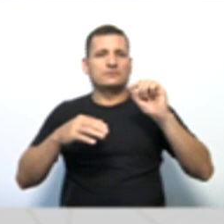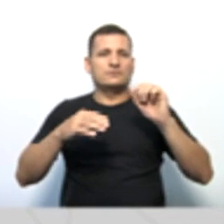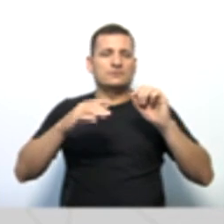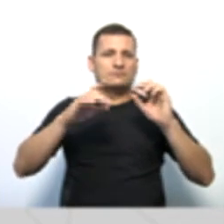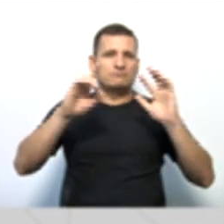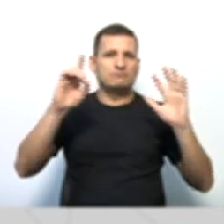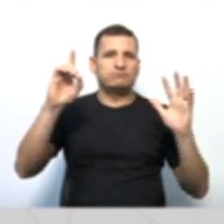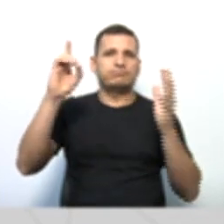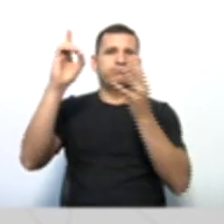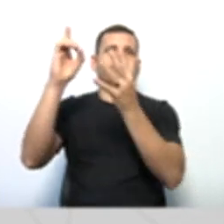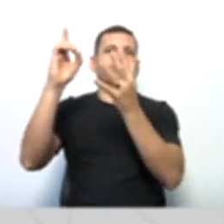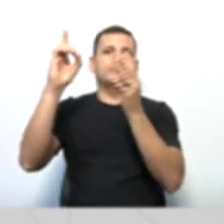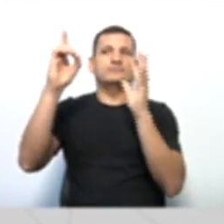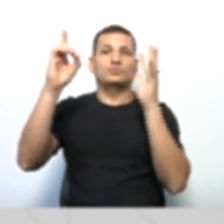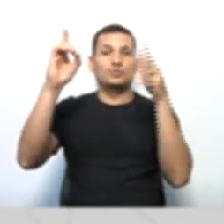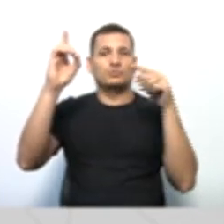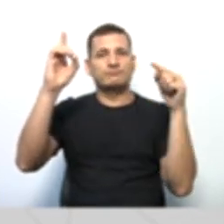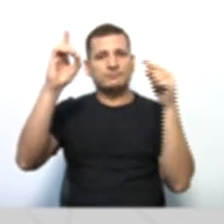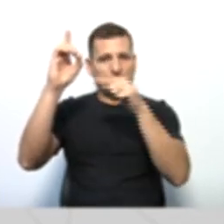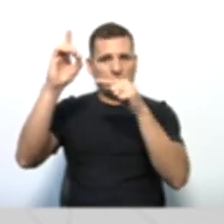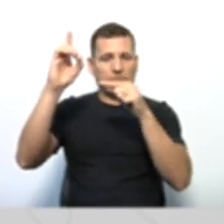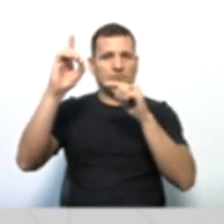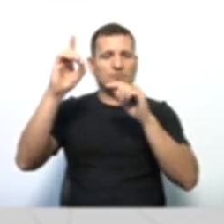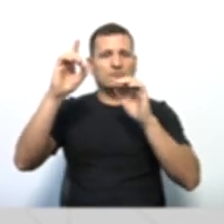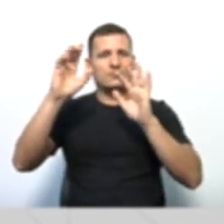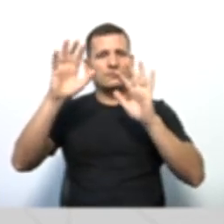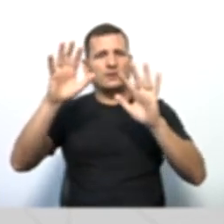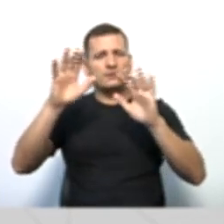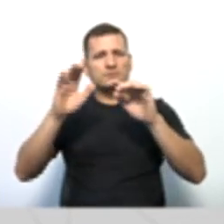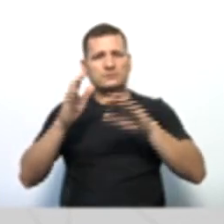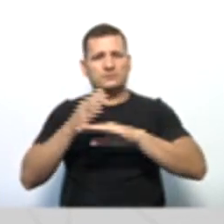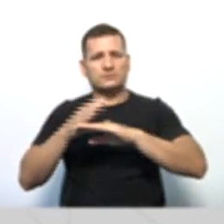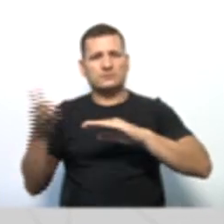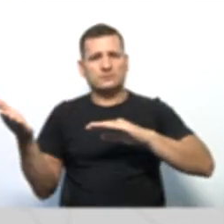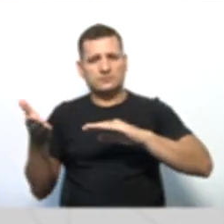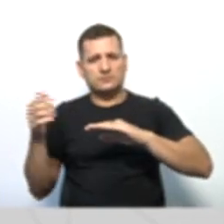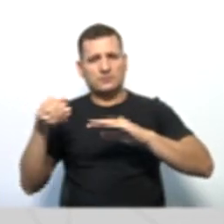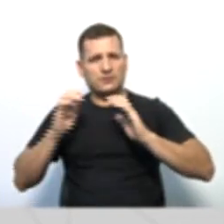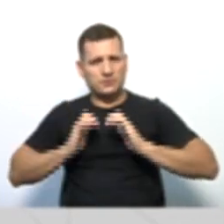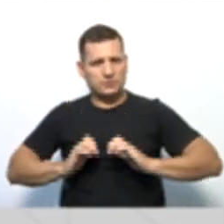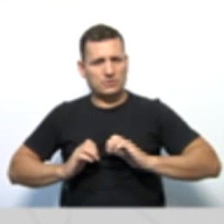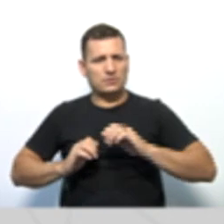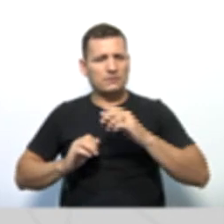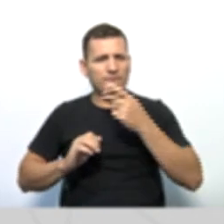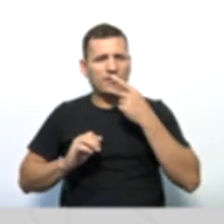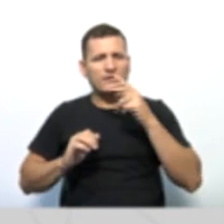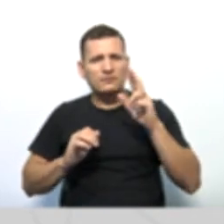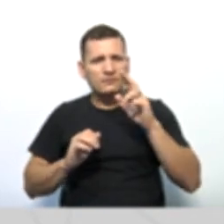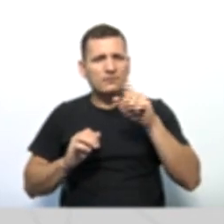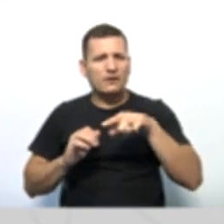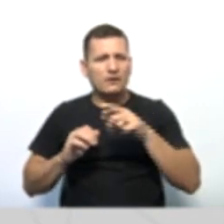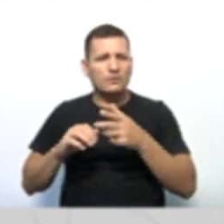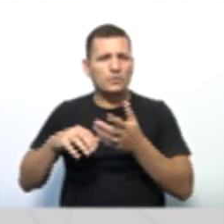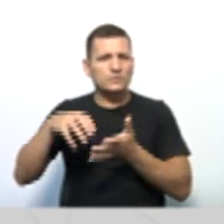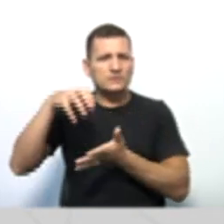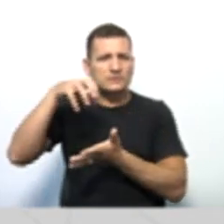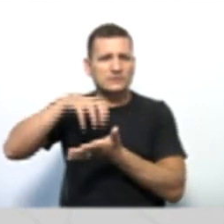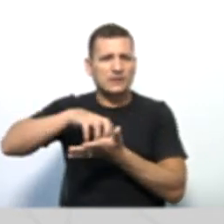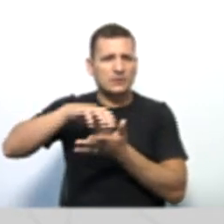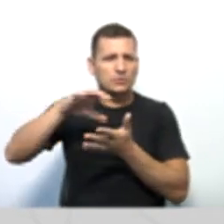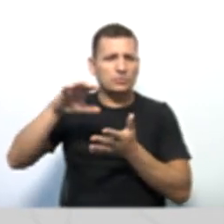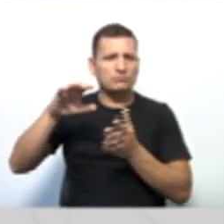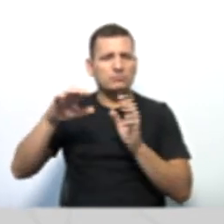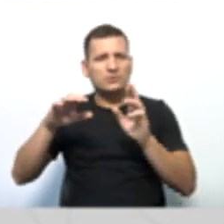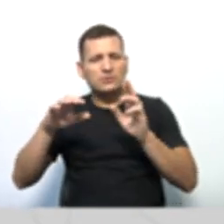vontade divina, a ética moderna vai falar que o centro da moralidade é o próprio homem. Quem vai definir as regras do certo